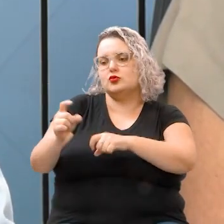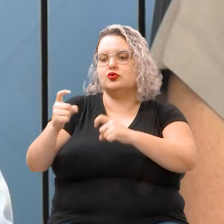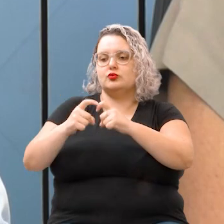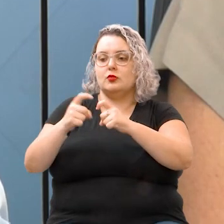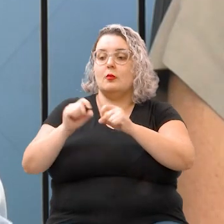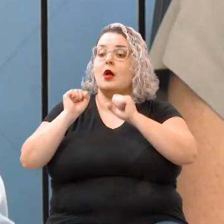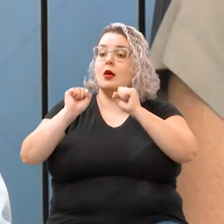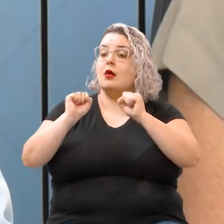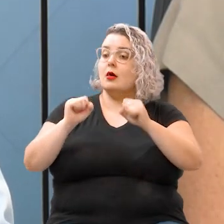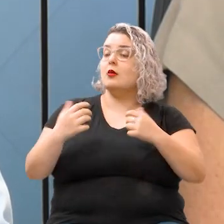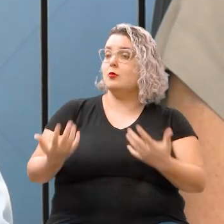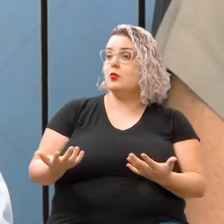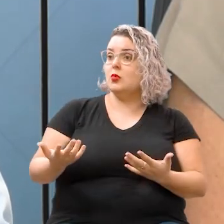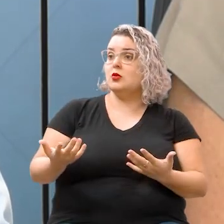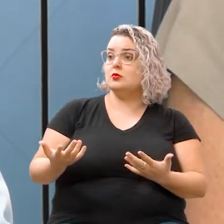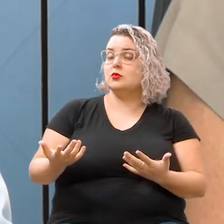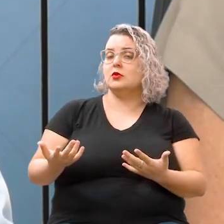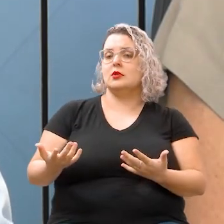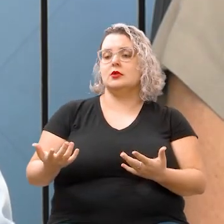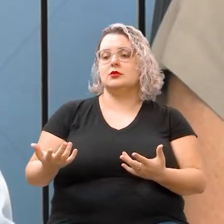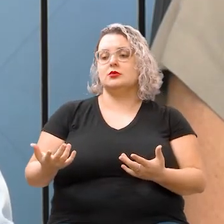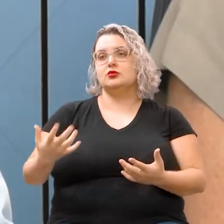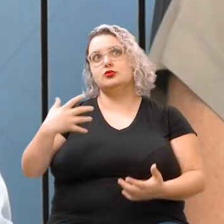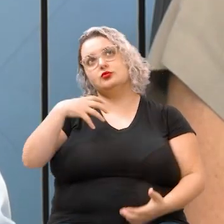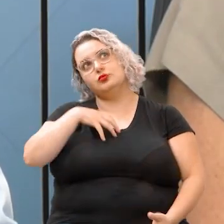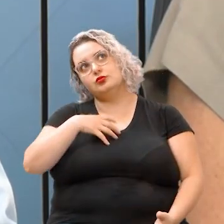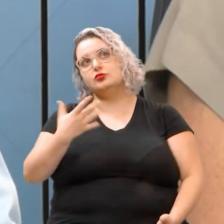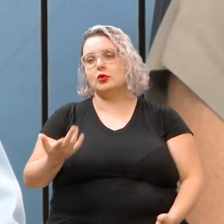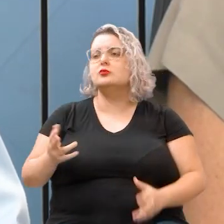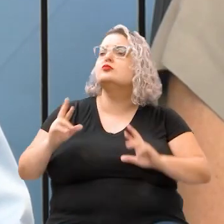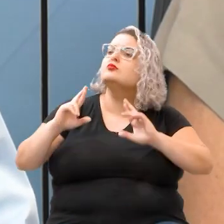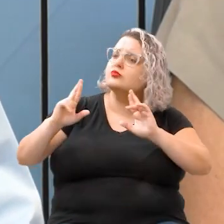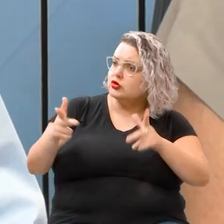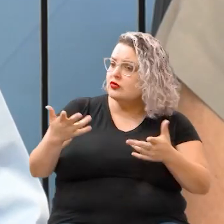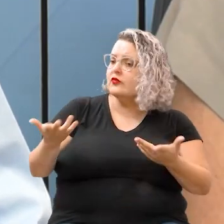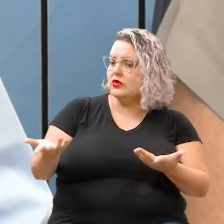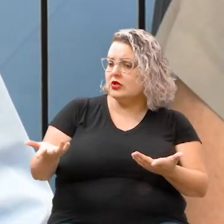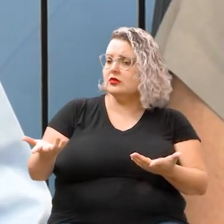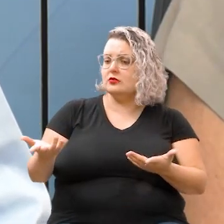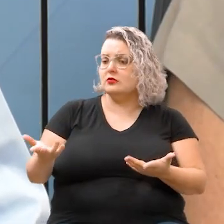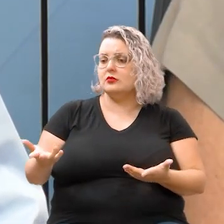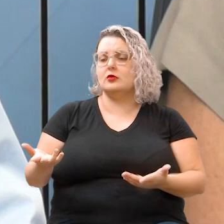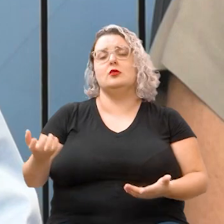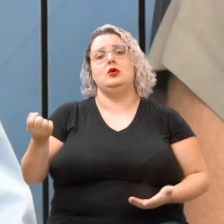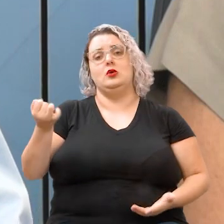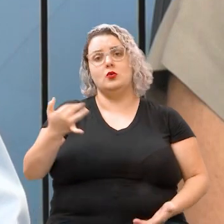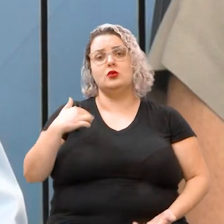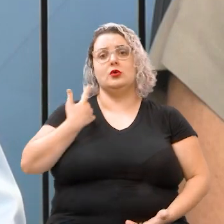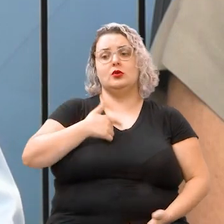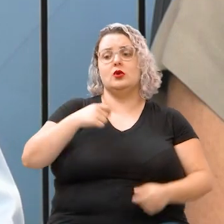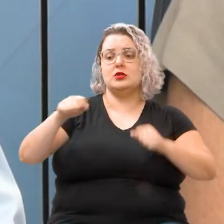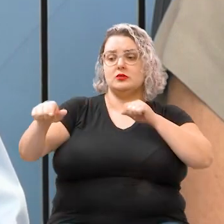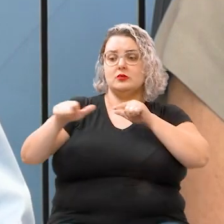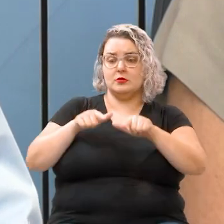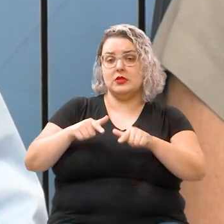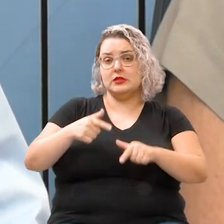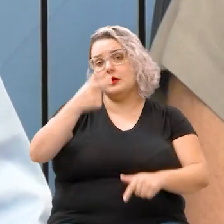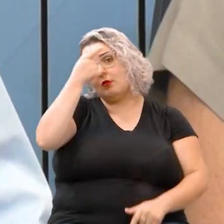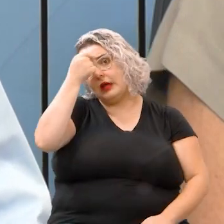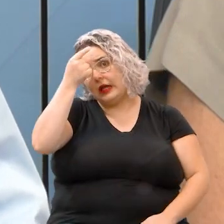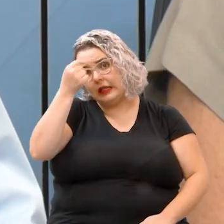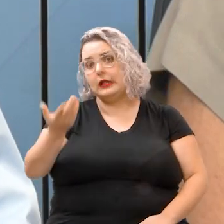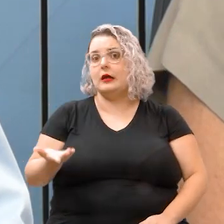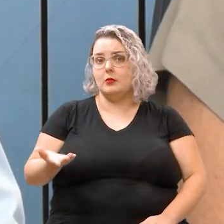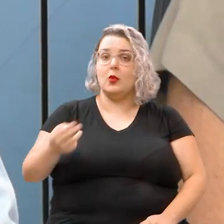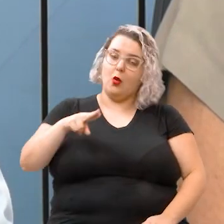gente pudesse ser, de alguma forma, se diferenciar, né, quanto à nossa formação acadêmica.